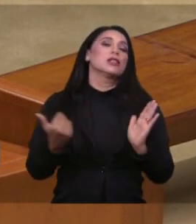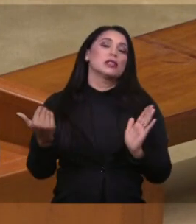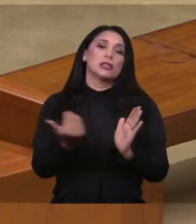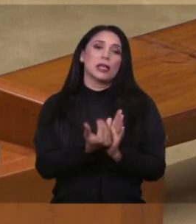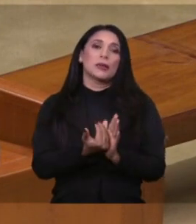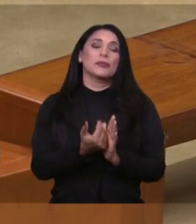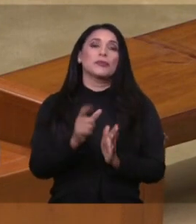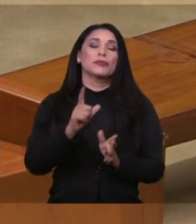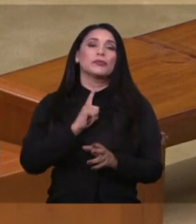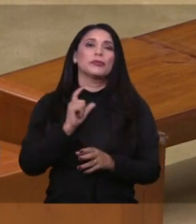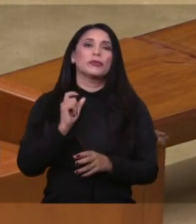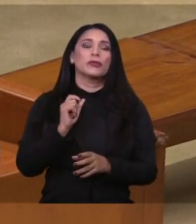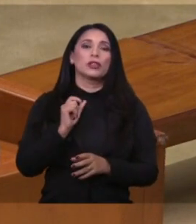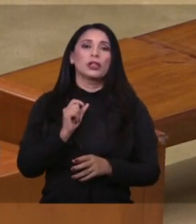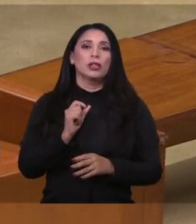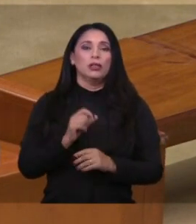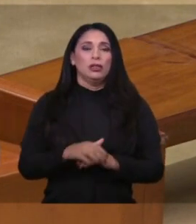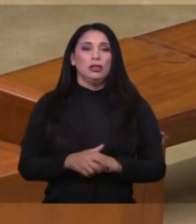E existe